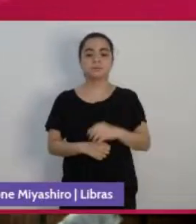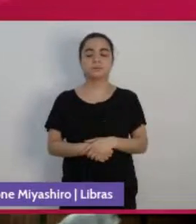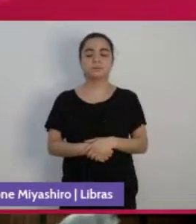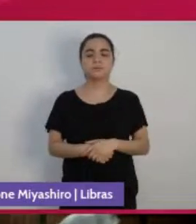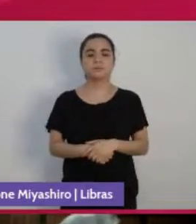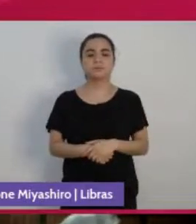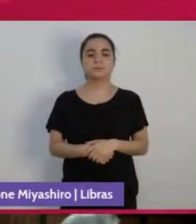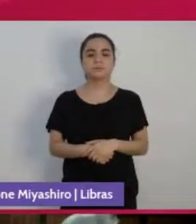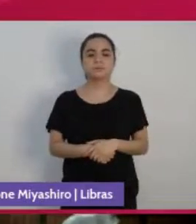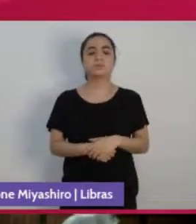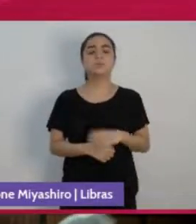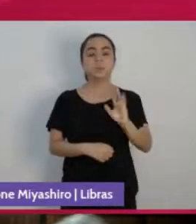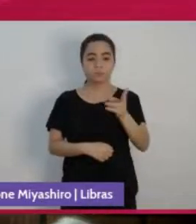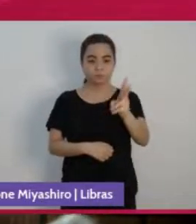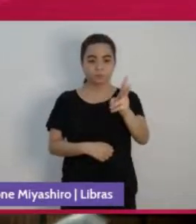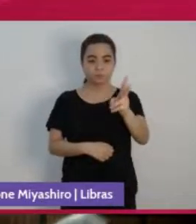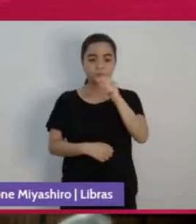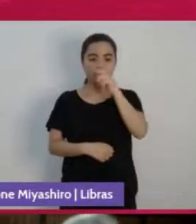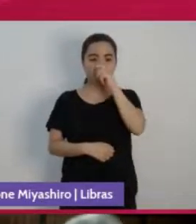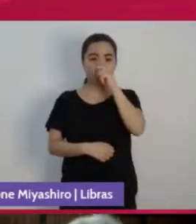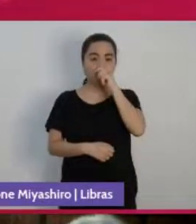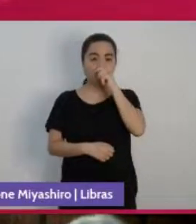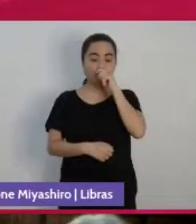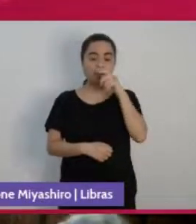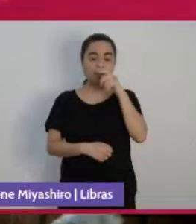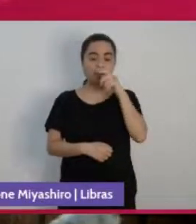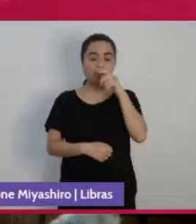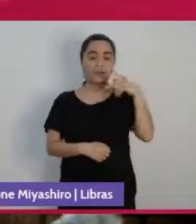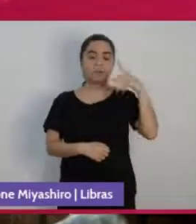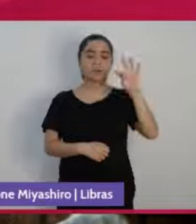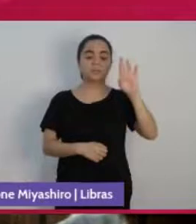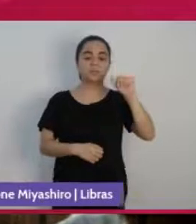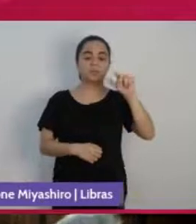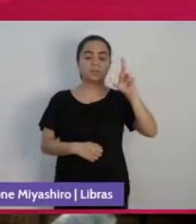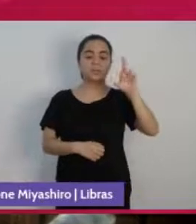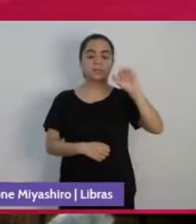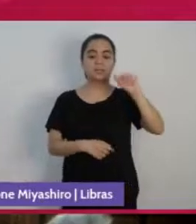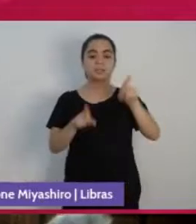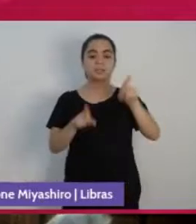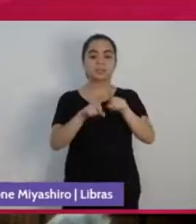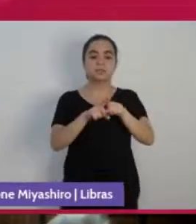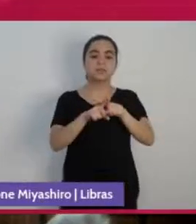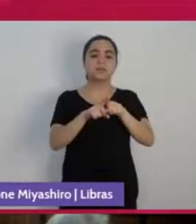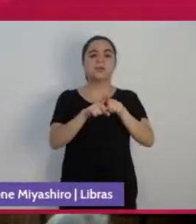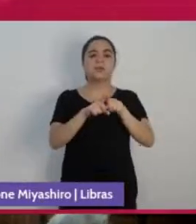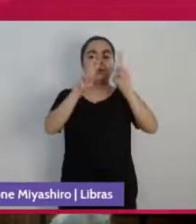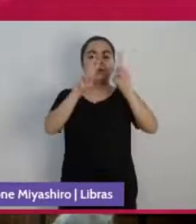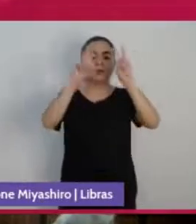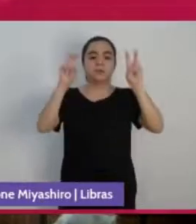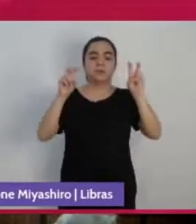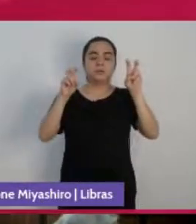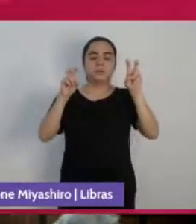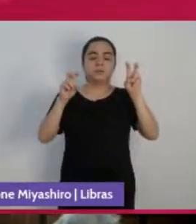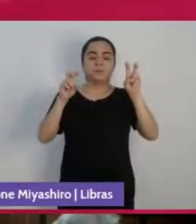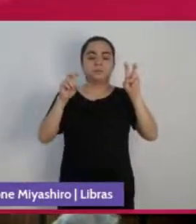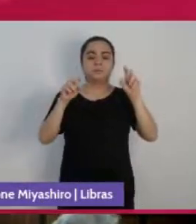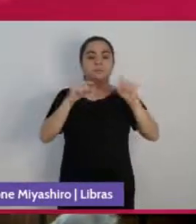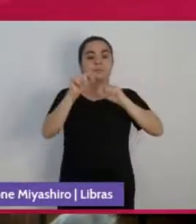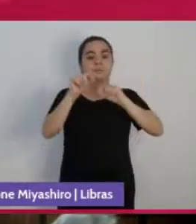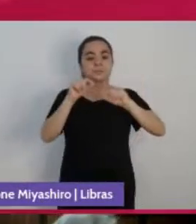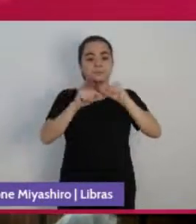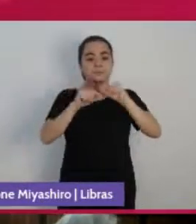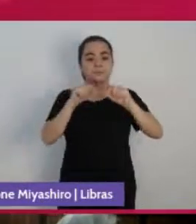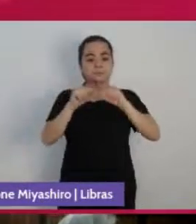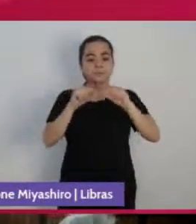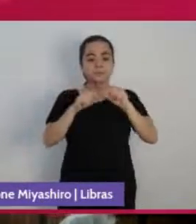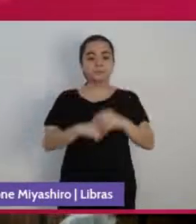Vamos lá. A portaria também fala da médio lateral oblíqua. O que a médio lateral oblíqua tem